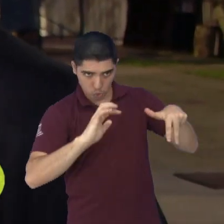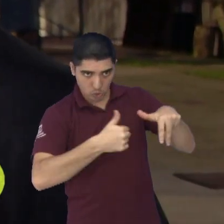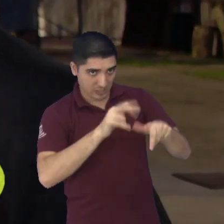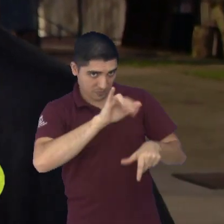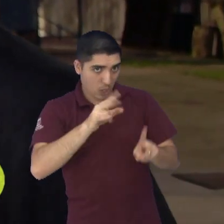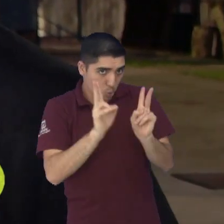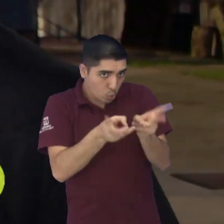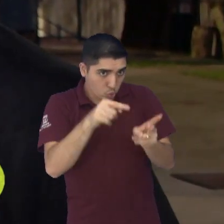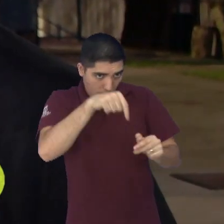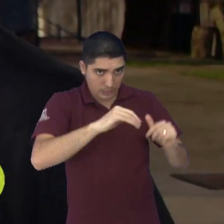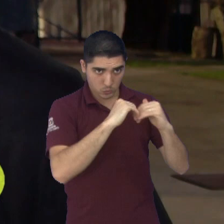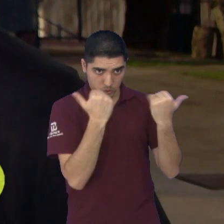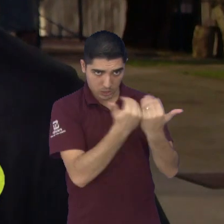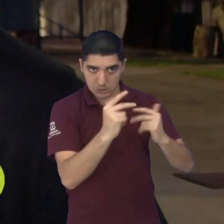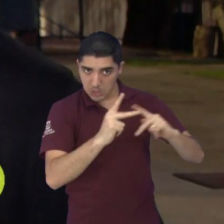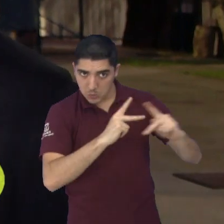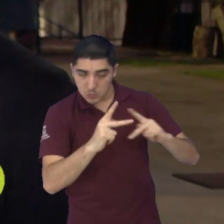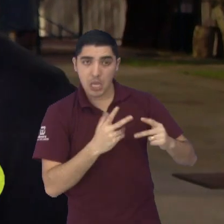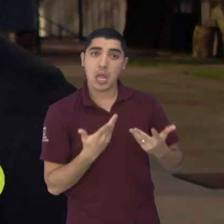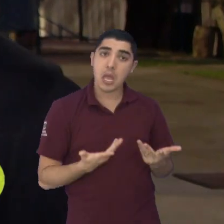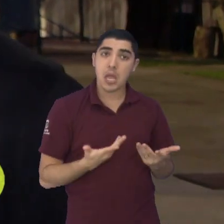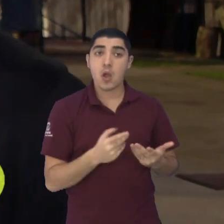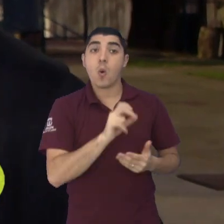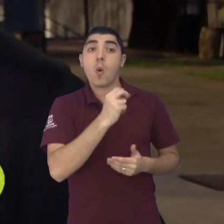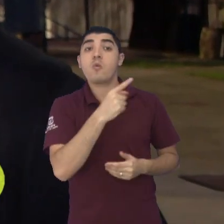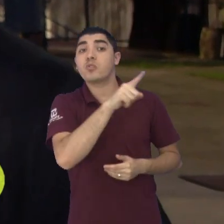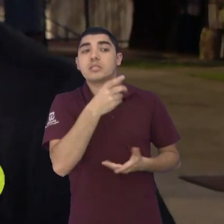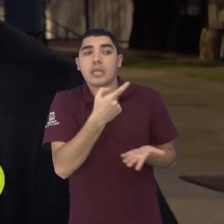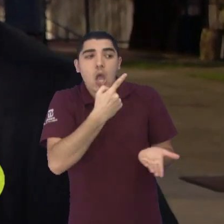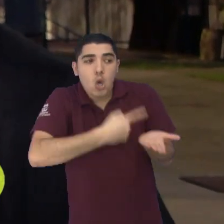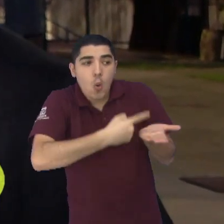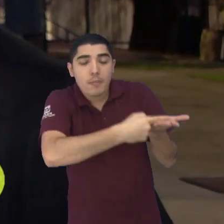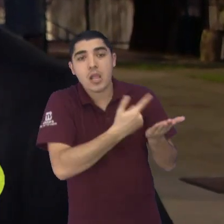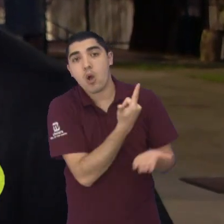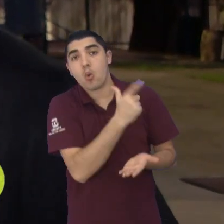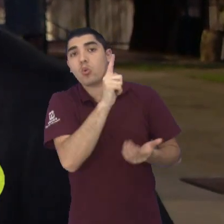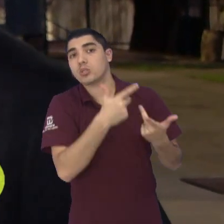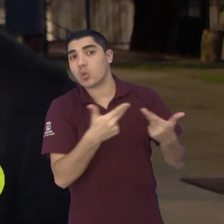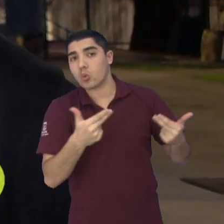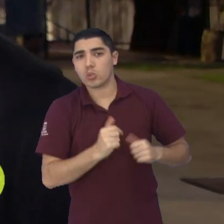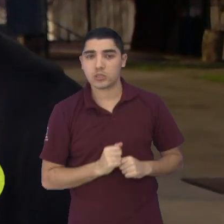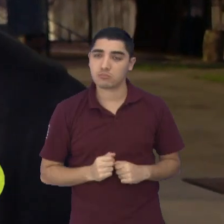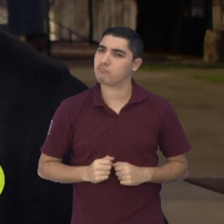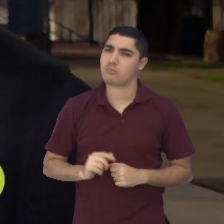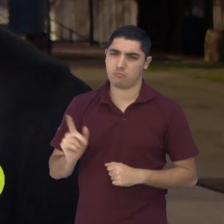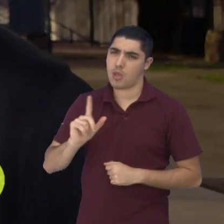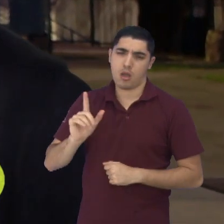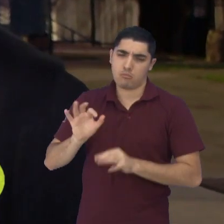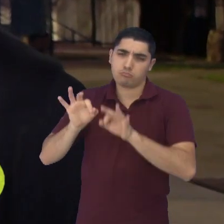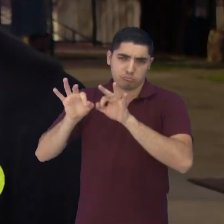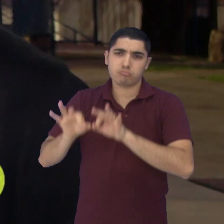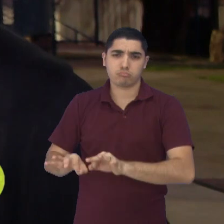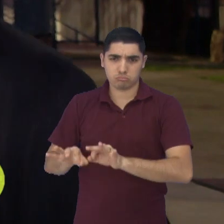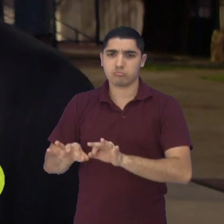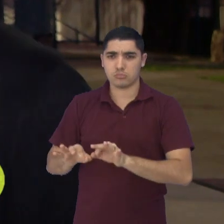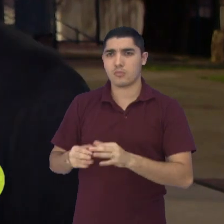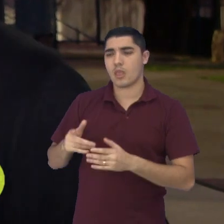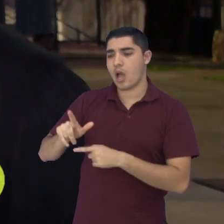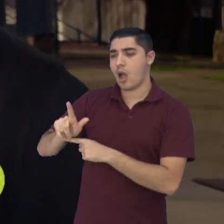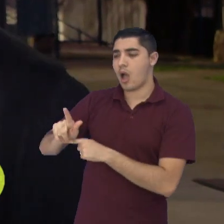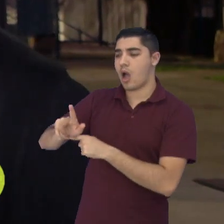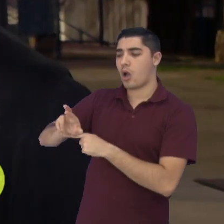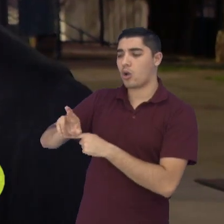aqui, vocês têm umas, enfim, pensando em conversar com o joseense, como que vai ficar isso? Sem dúvida. A Gross, né, que é a